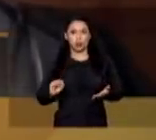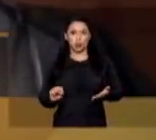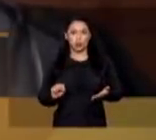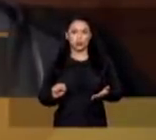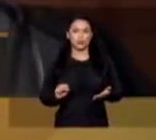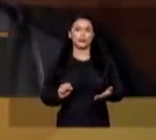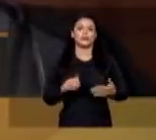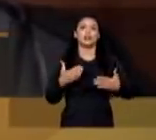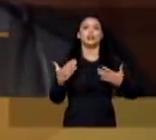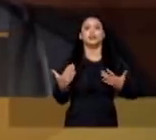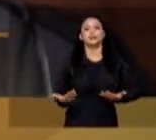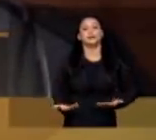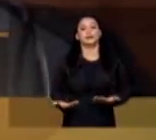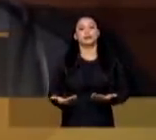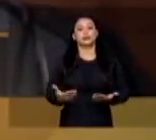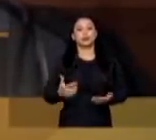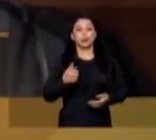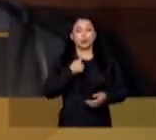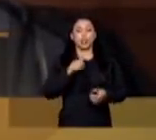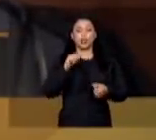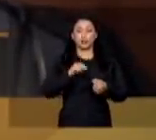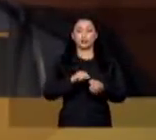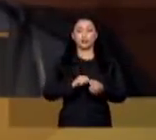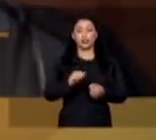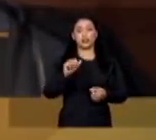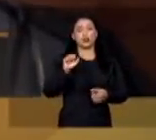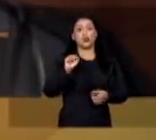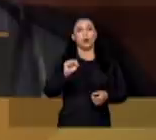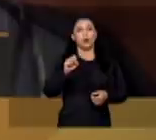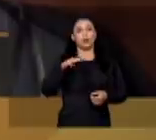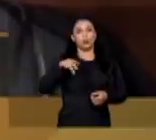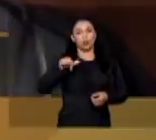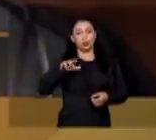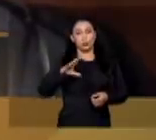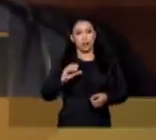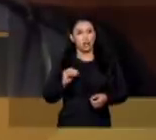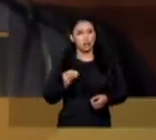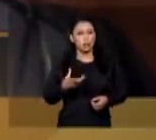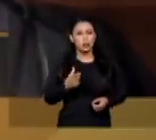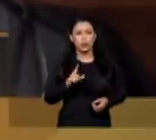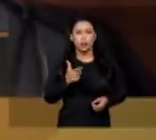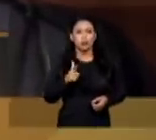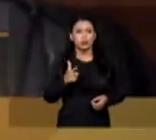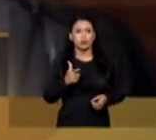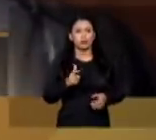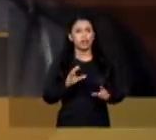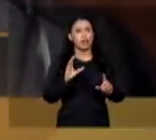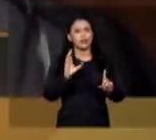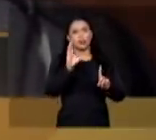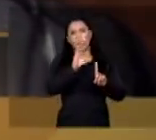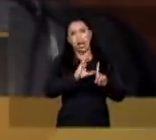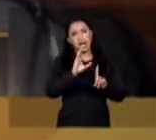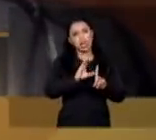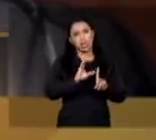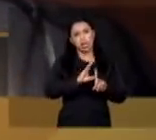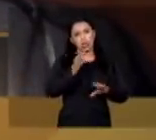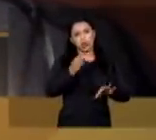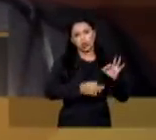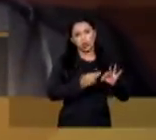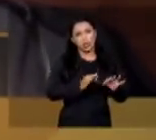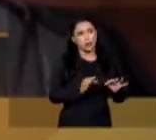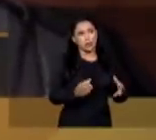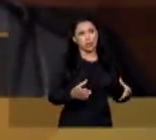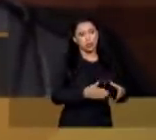qual, frise-se, em 8 de março de 2021, não se encontrava no calendário de julgamentos da